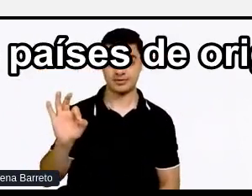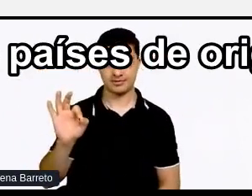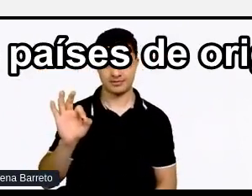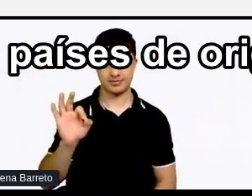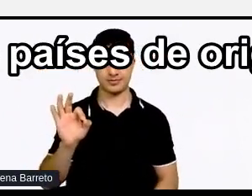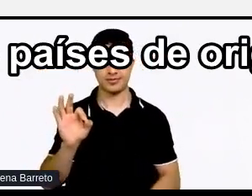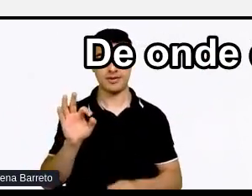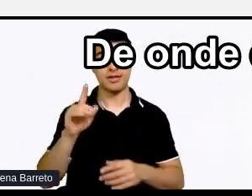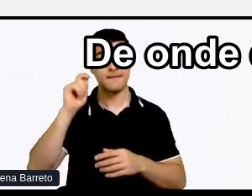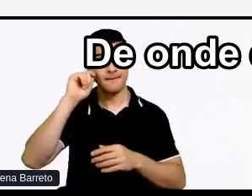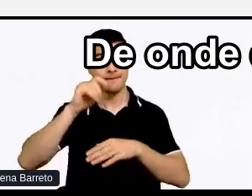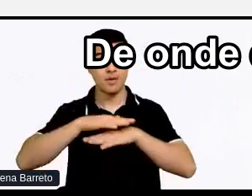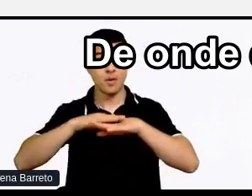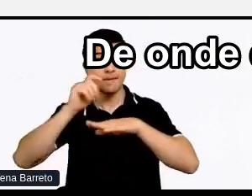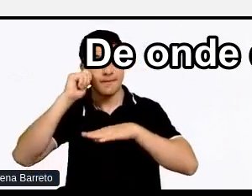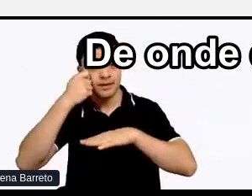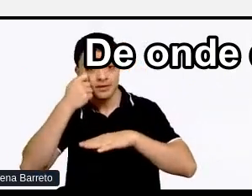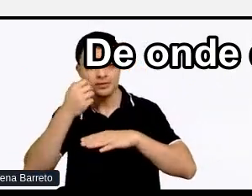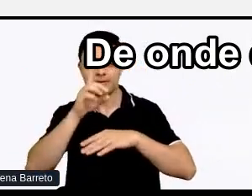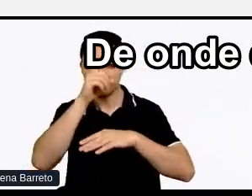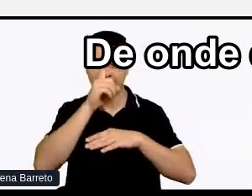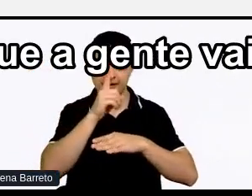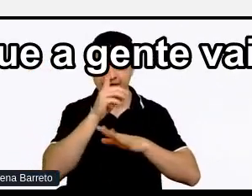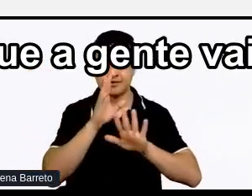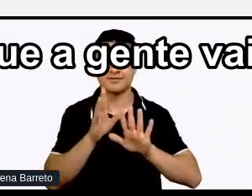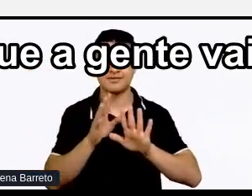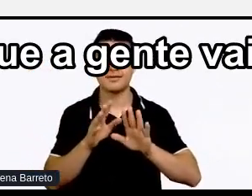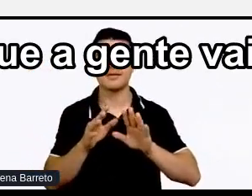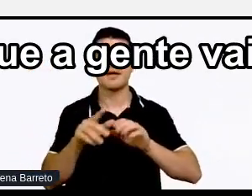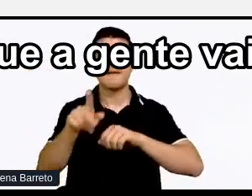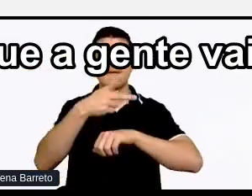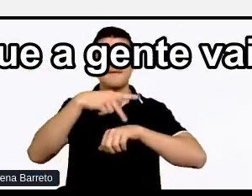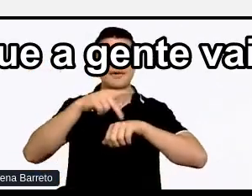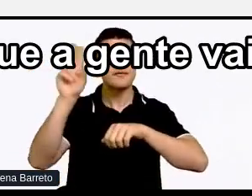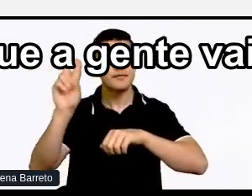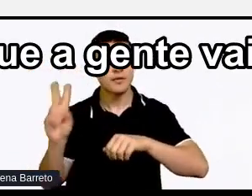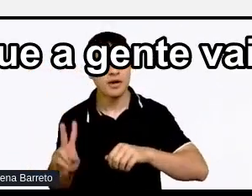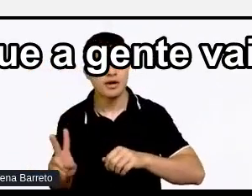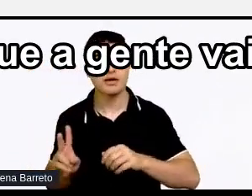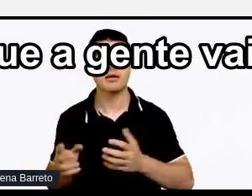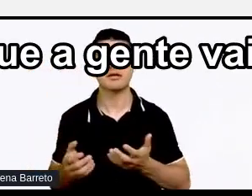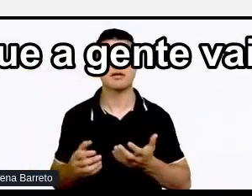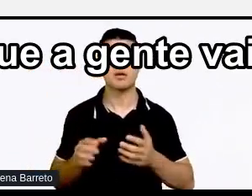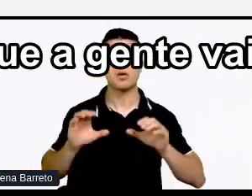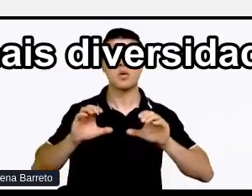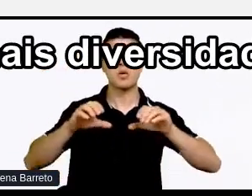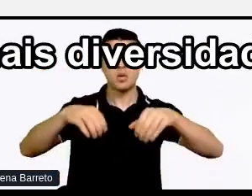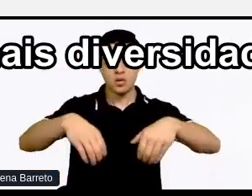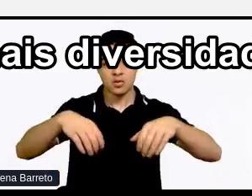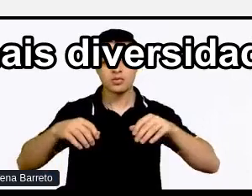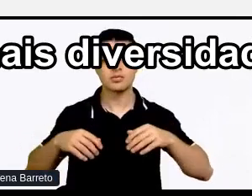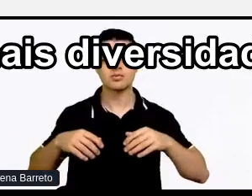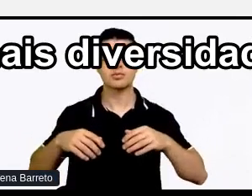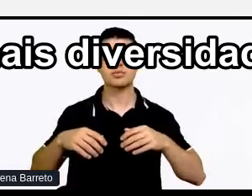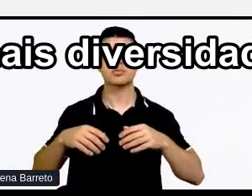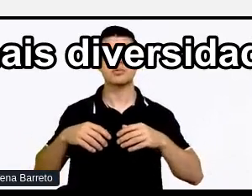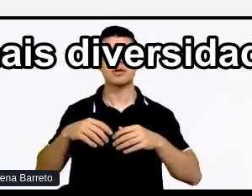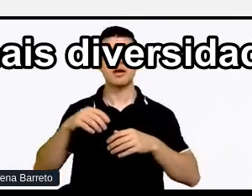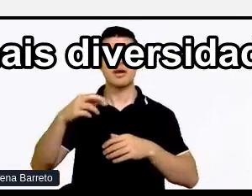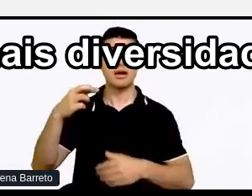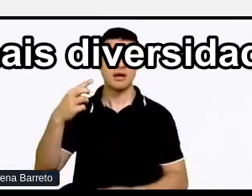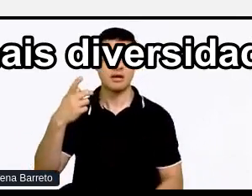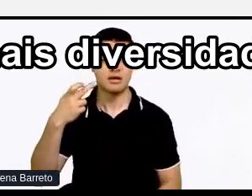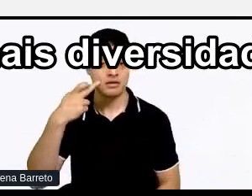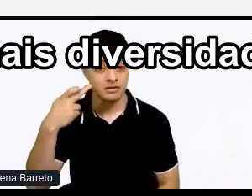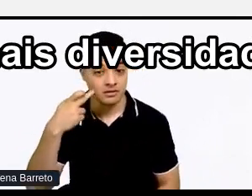né? Venezuela, Congo, de onde eles vêm. E como é que a gente vai combater, né, essa xenofobia e trabalhar com mais diversidade